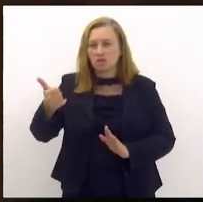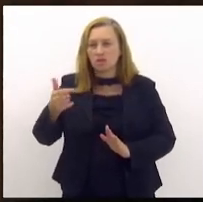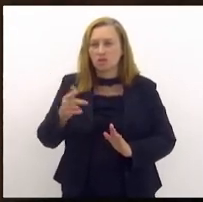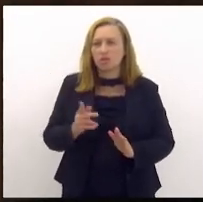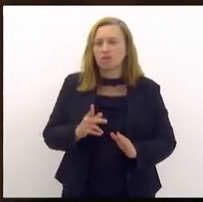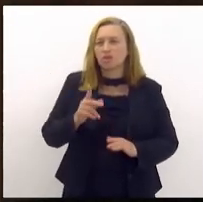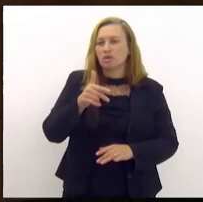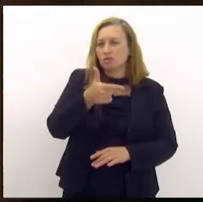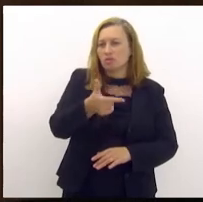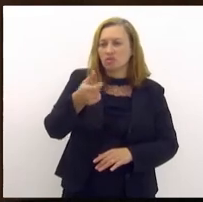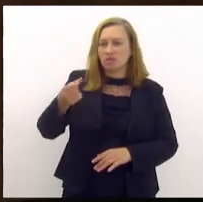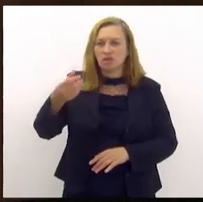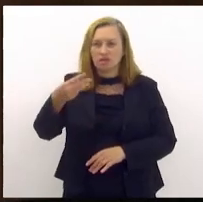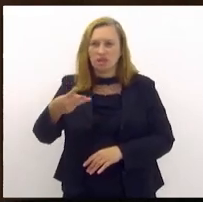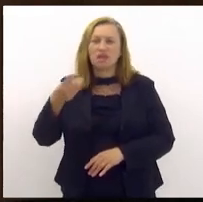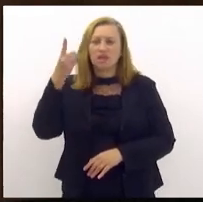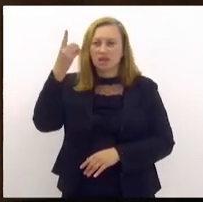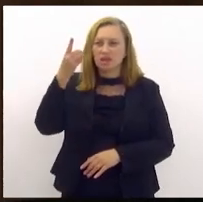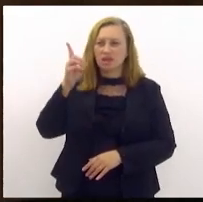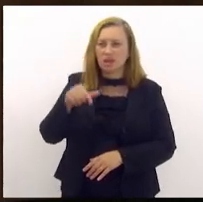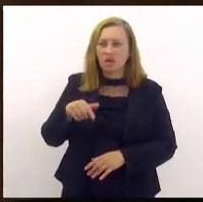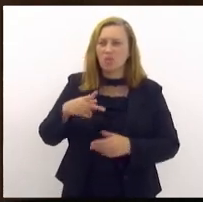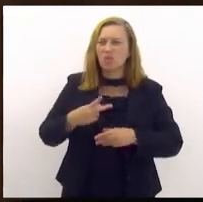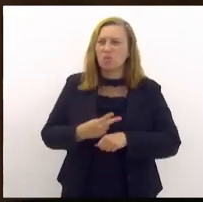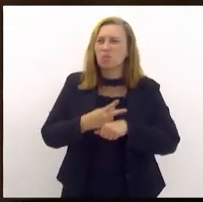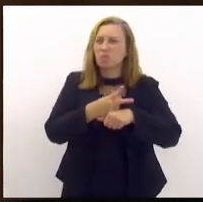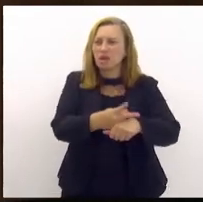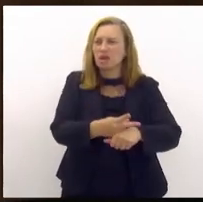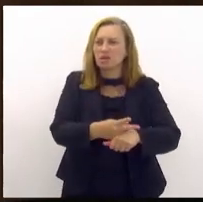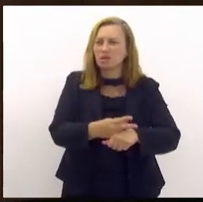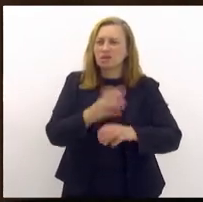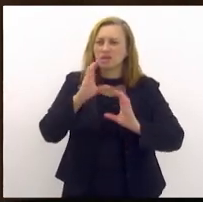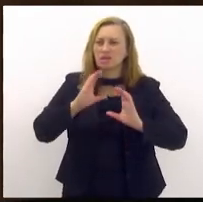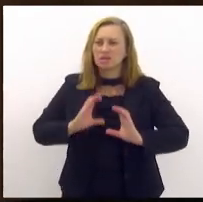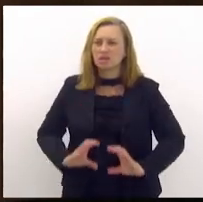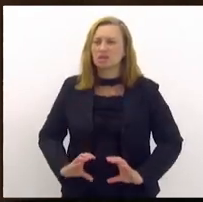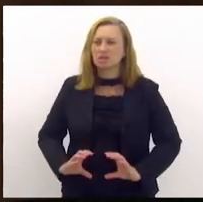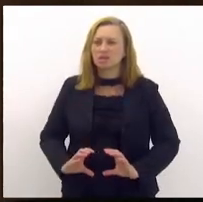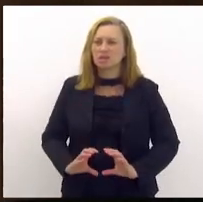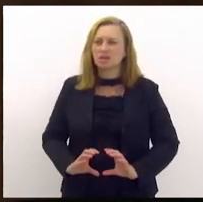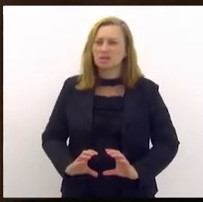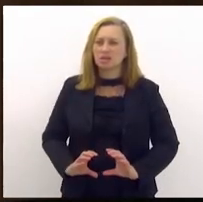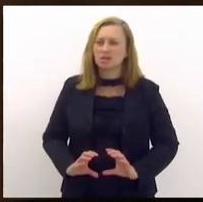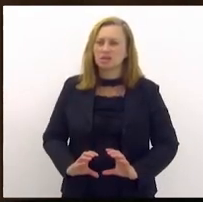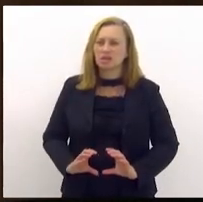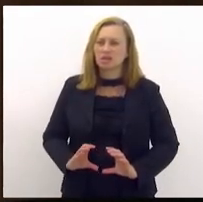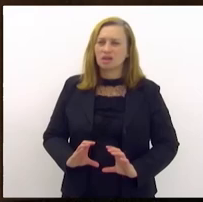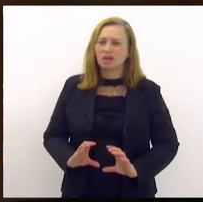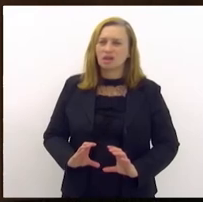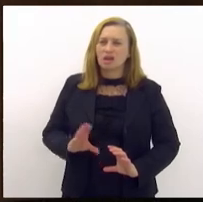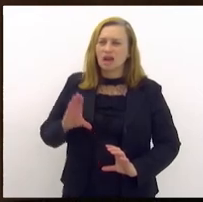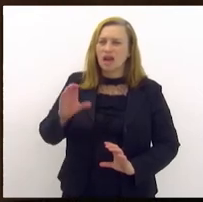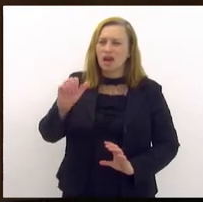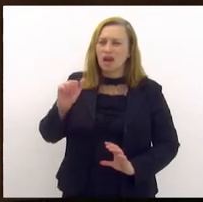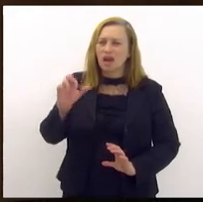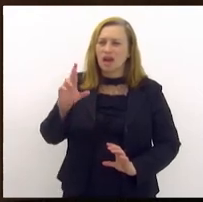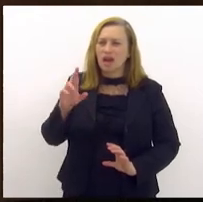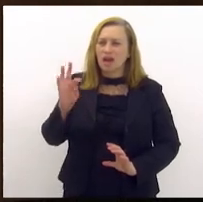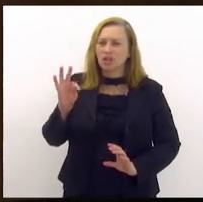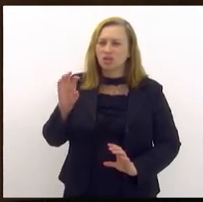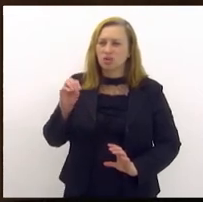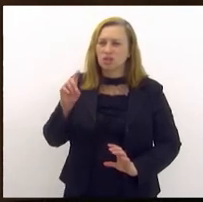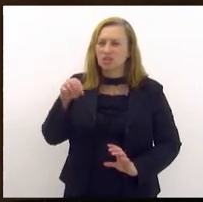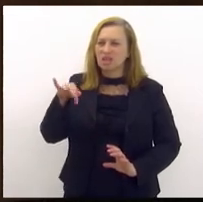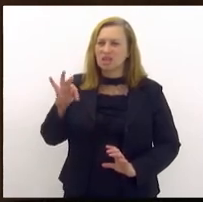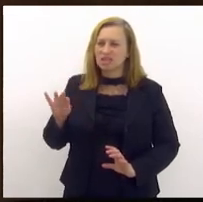212/2023. Que é um prêmio, né, de cidadania a cartunista Laerte Coutinho. Para quem não